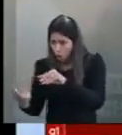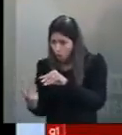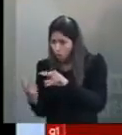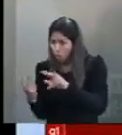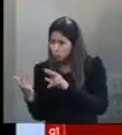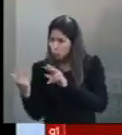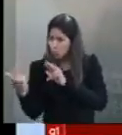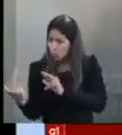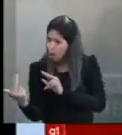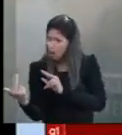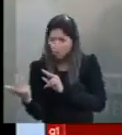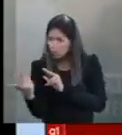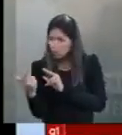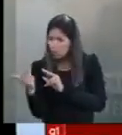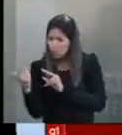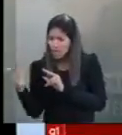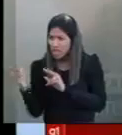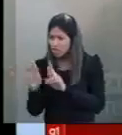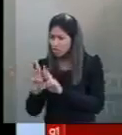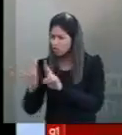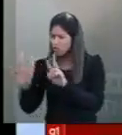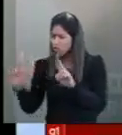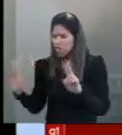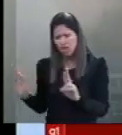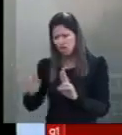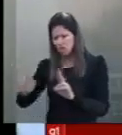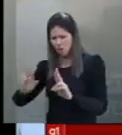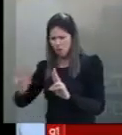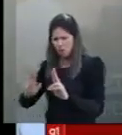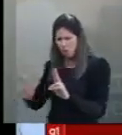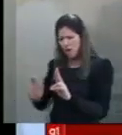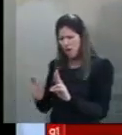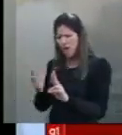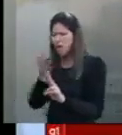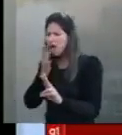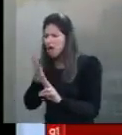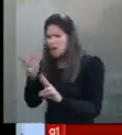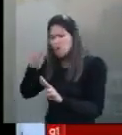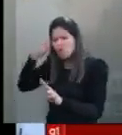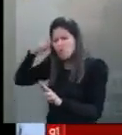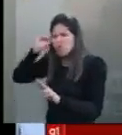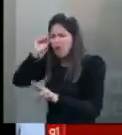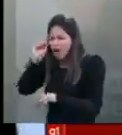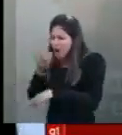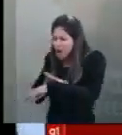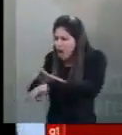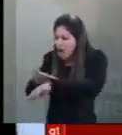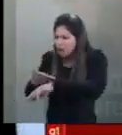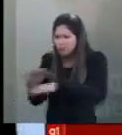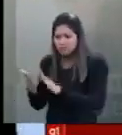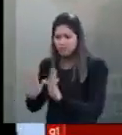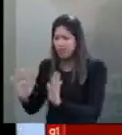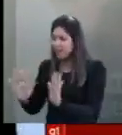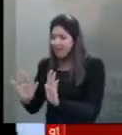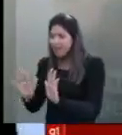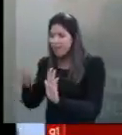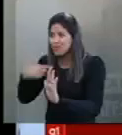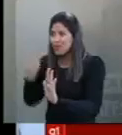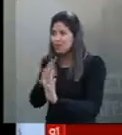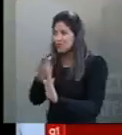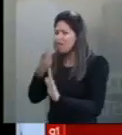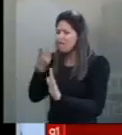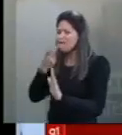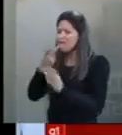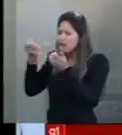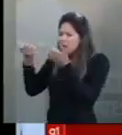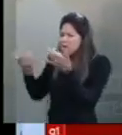iguais, não há diferença, não é a cor que define quem a gente é. E falei muito, mas